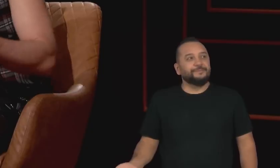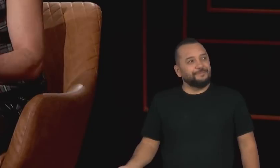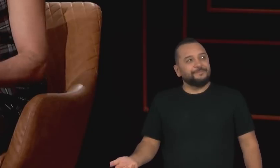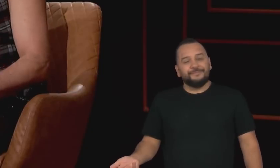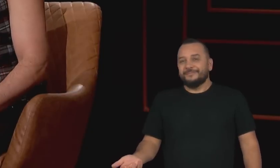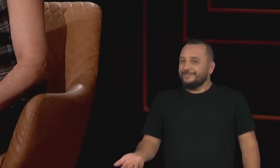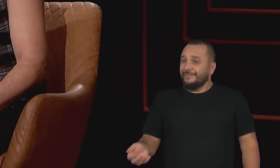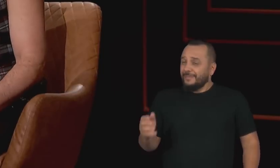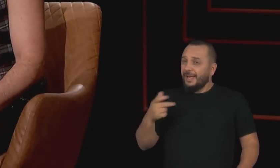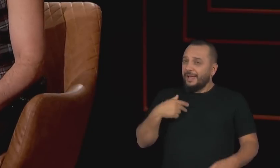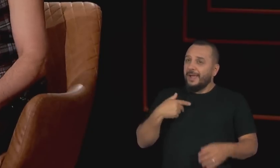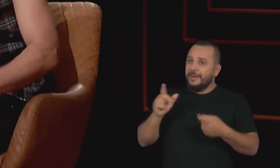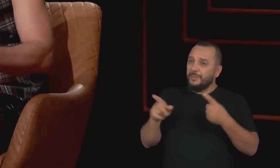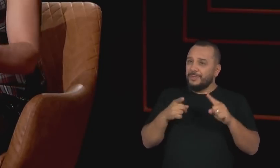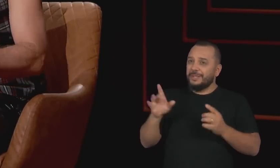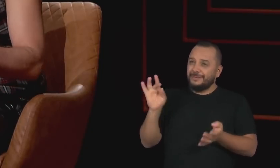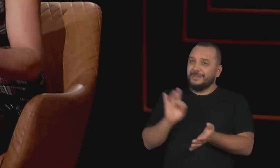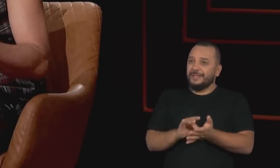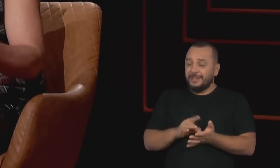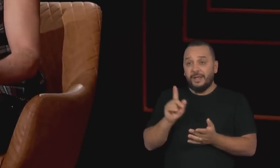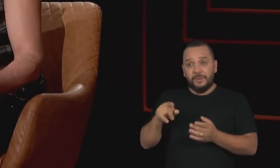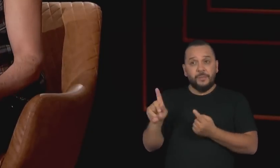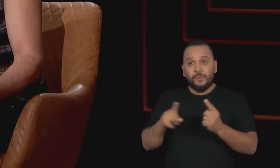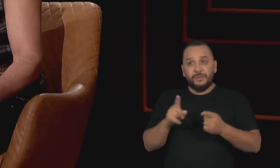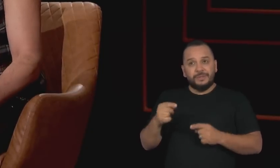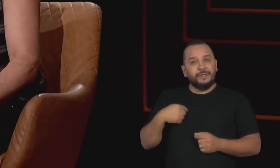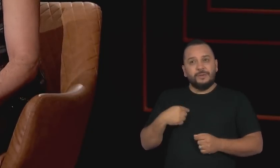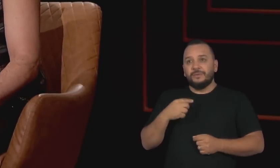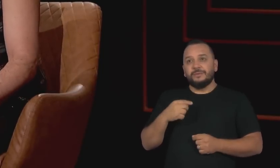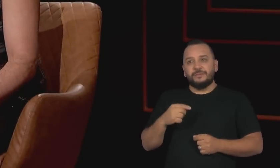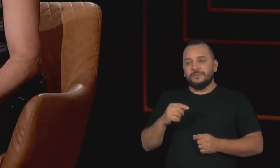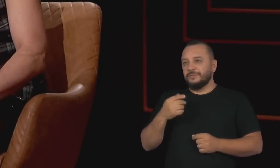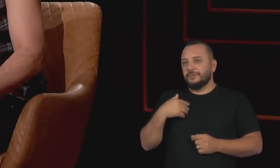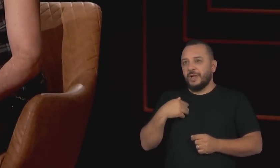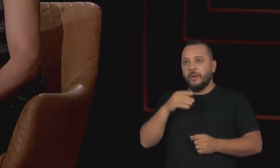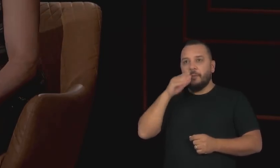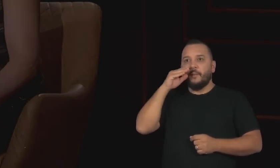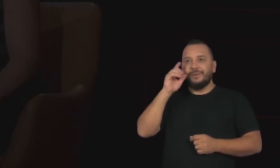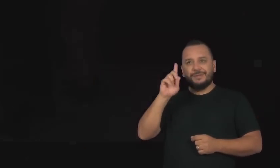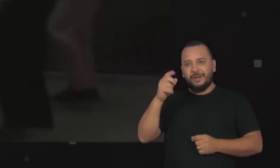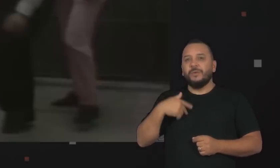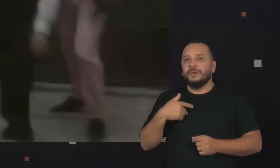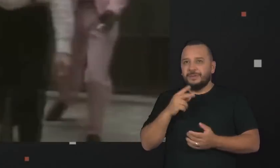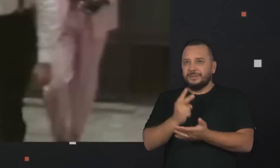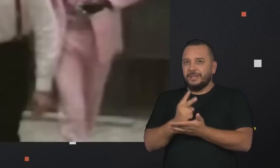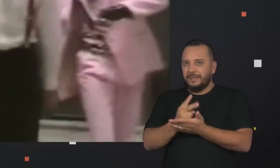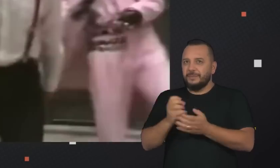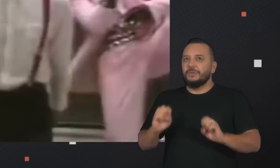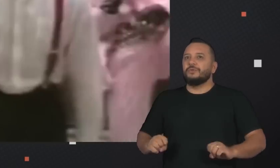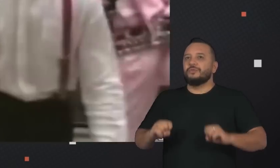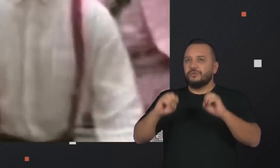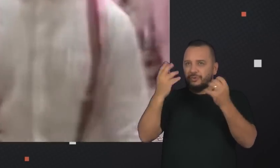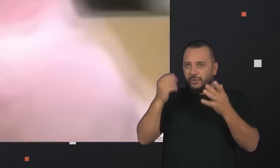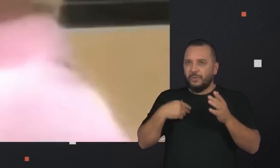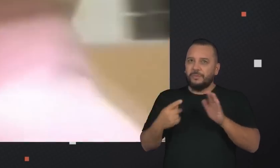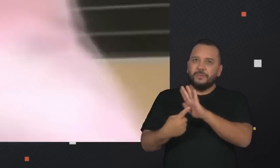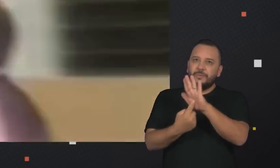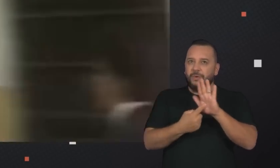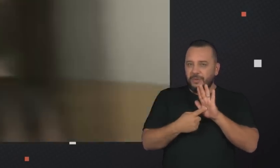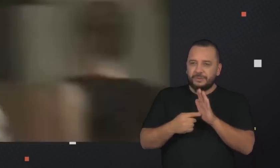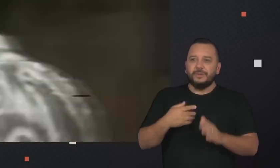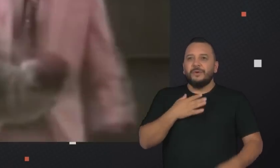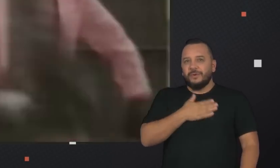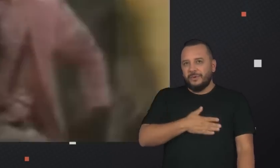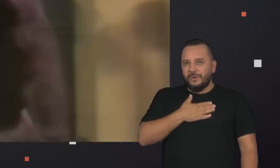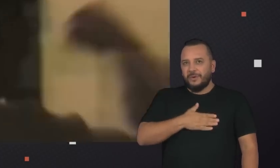eram coisas verdadeiras e são músicas que eu não posso deixar de tocar no show hoje em dia. Eu gosto muito desse clipe. Foi